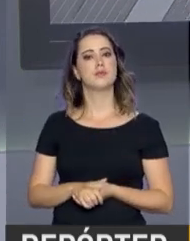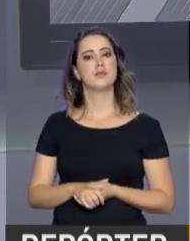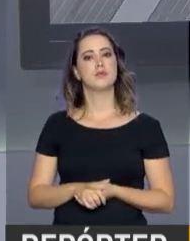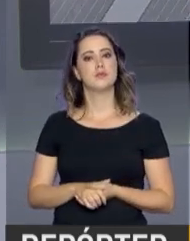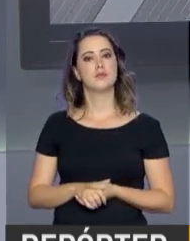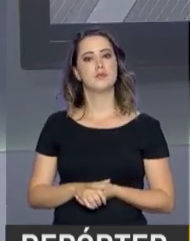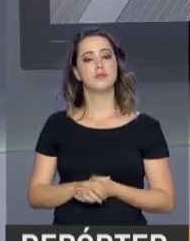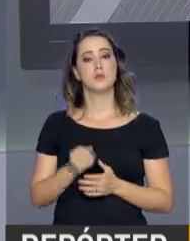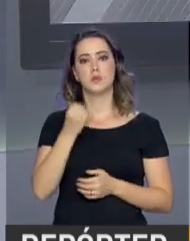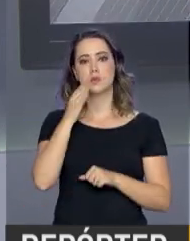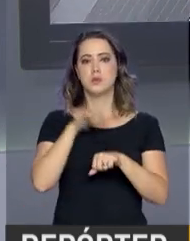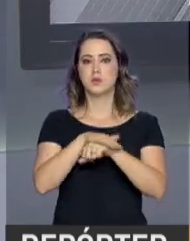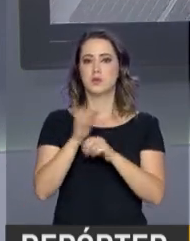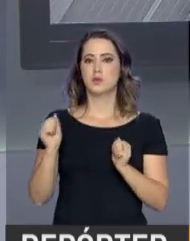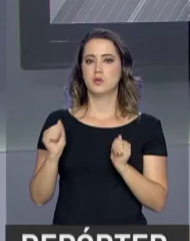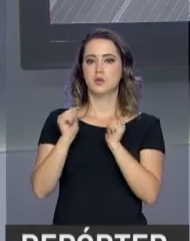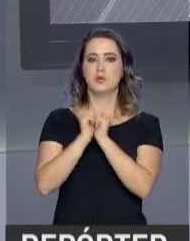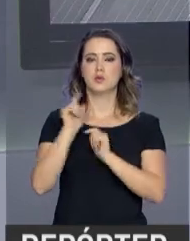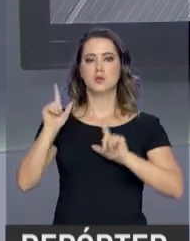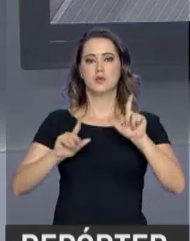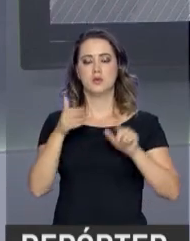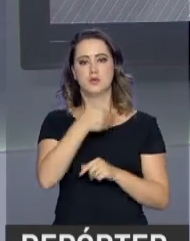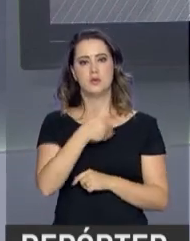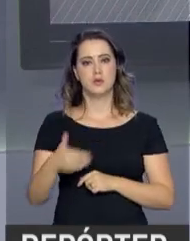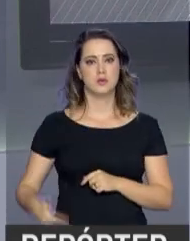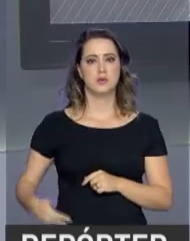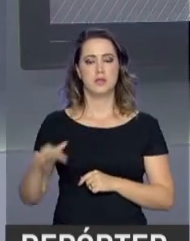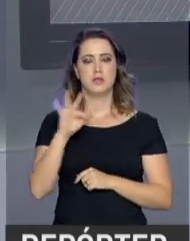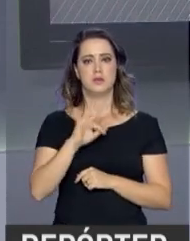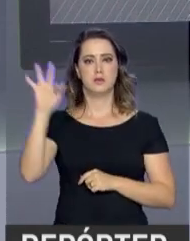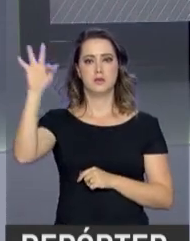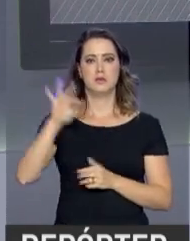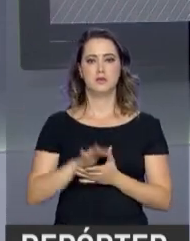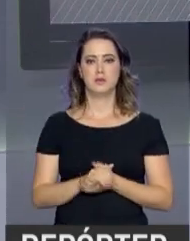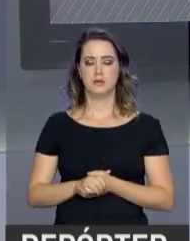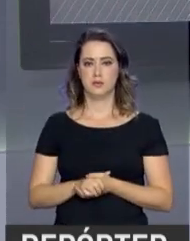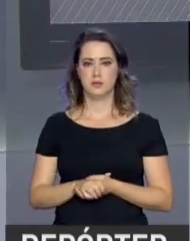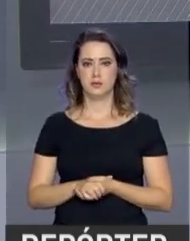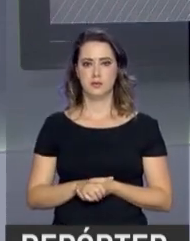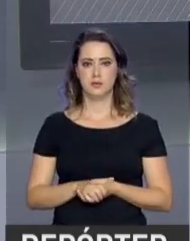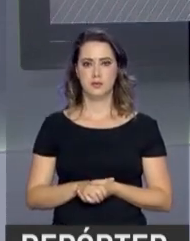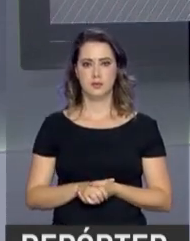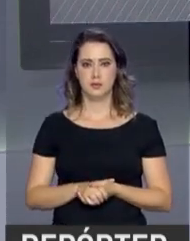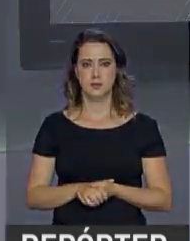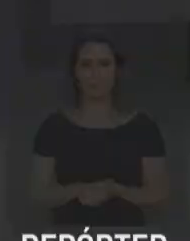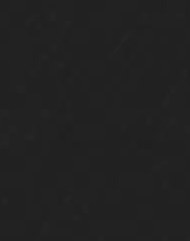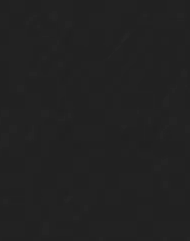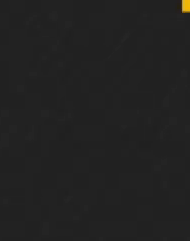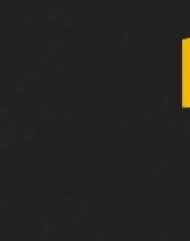internet uma boa noite pra você e continue com a gente na nbr a tv do governo federal